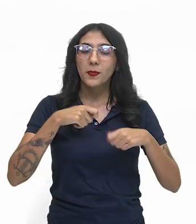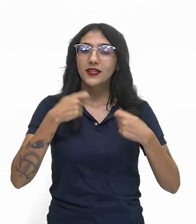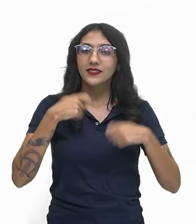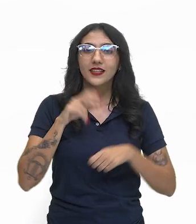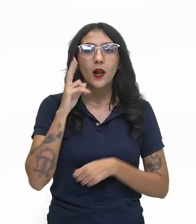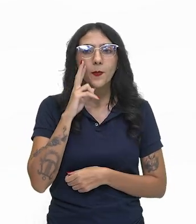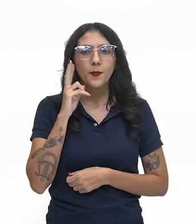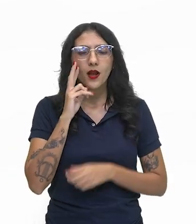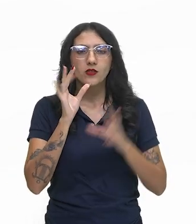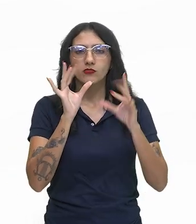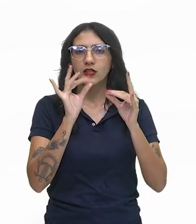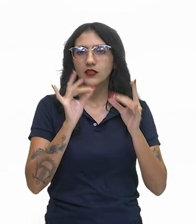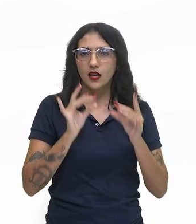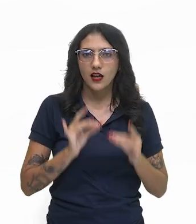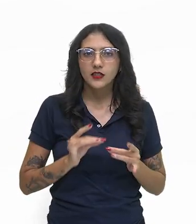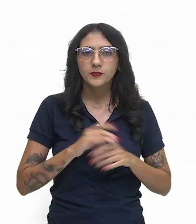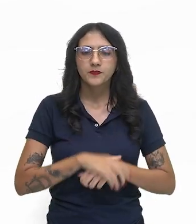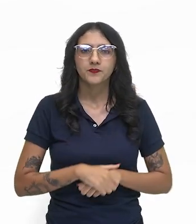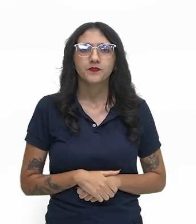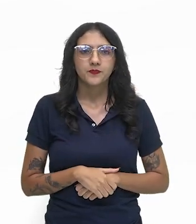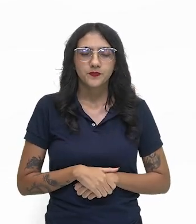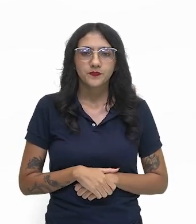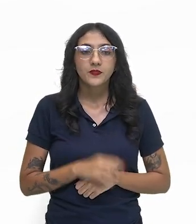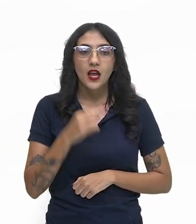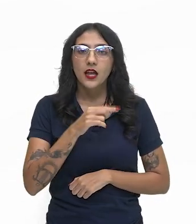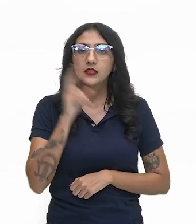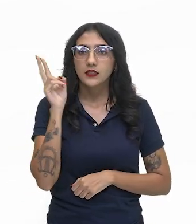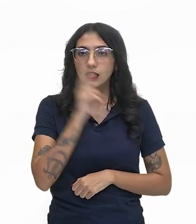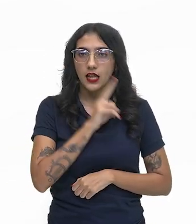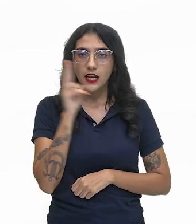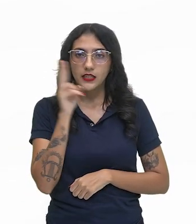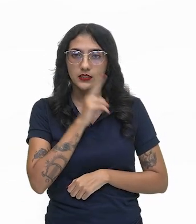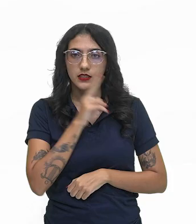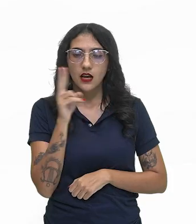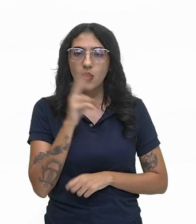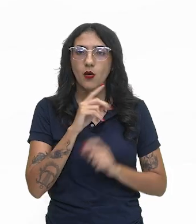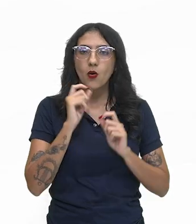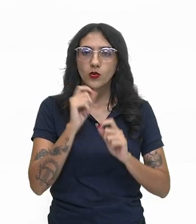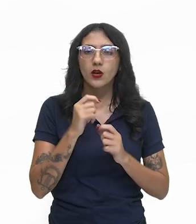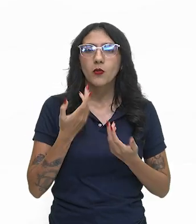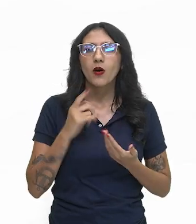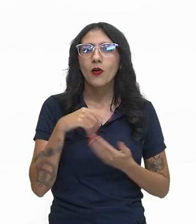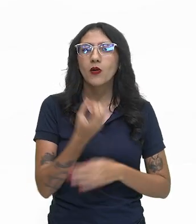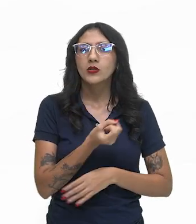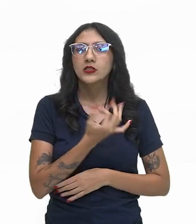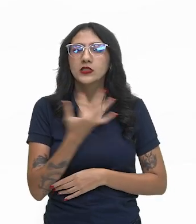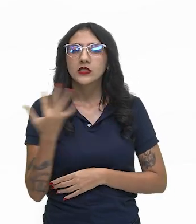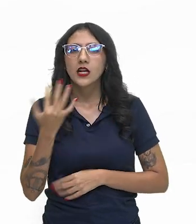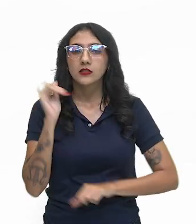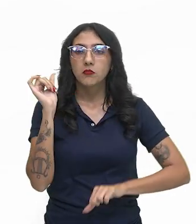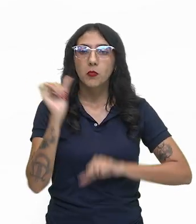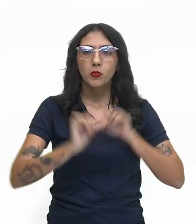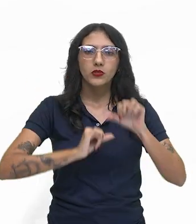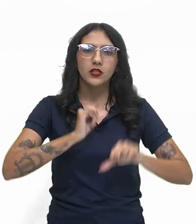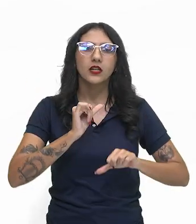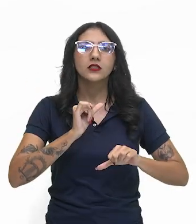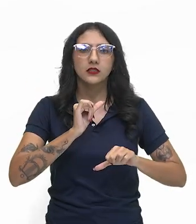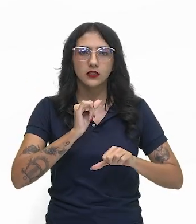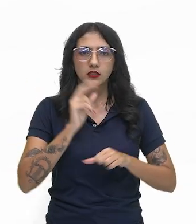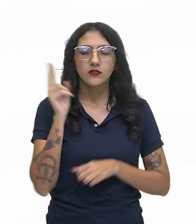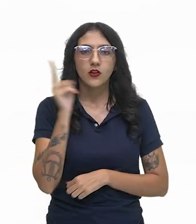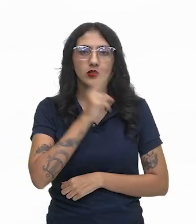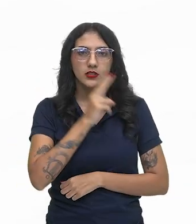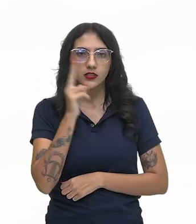o seguinte: como a aceleração ela é igual ao valor da variação da